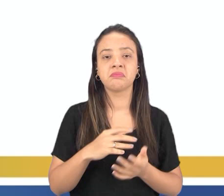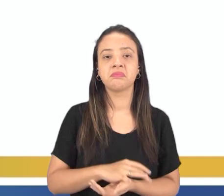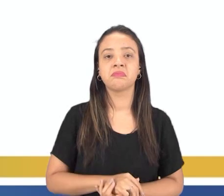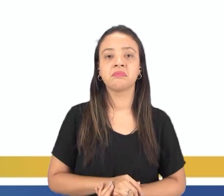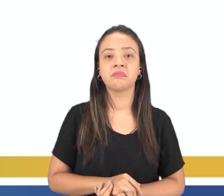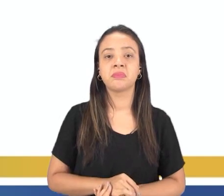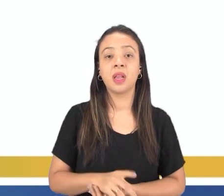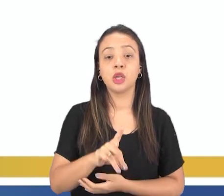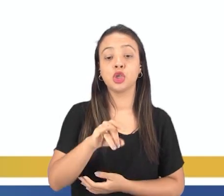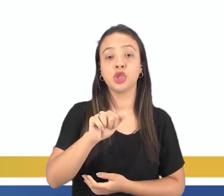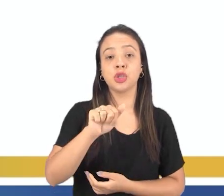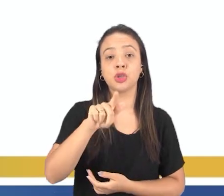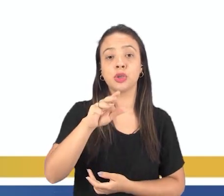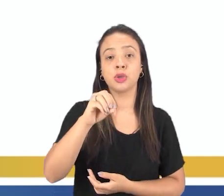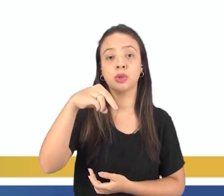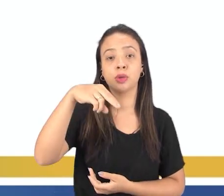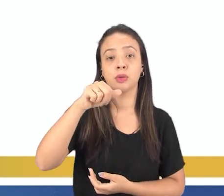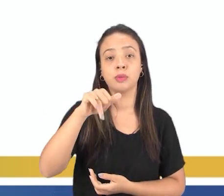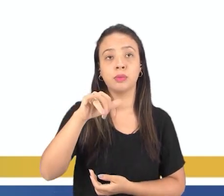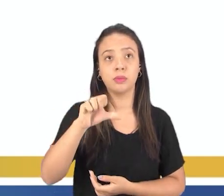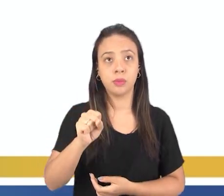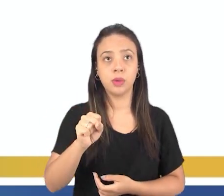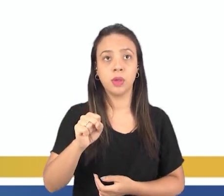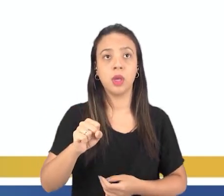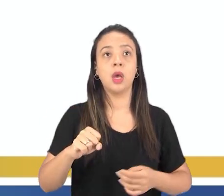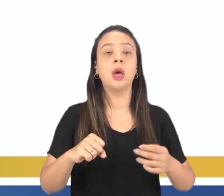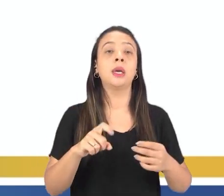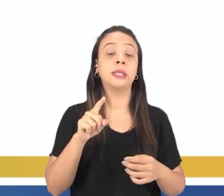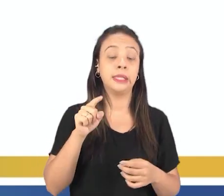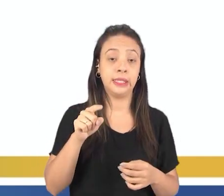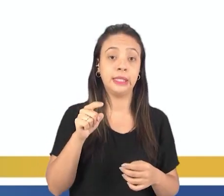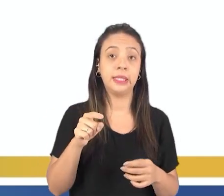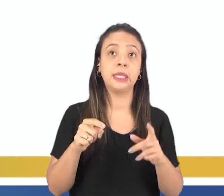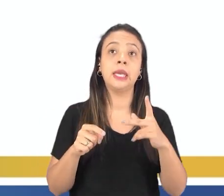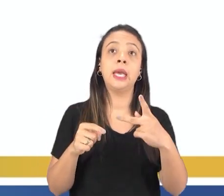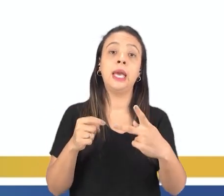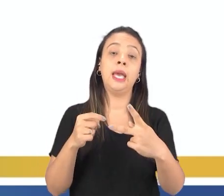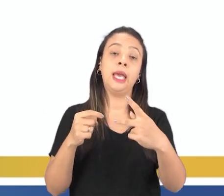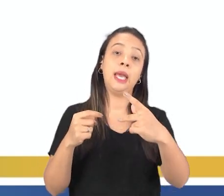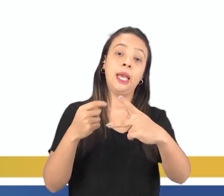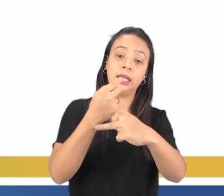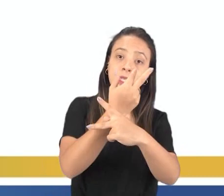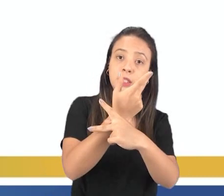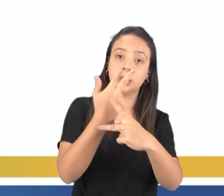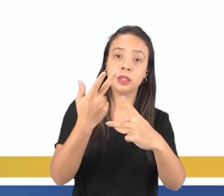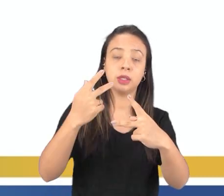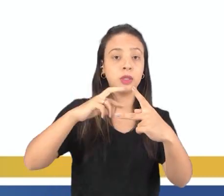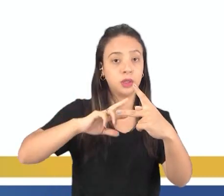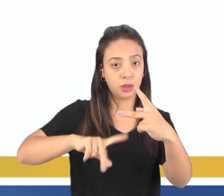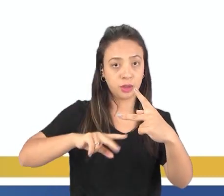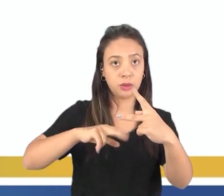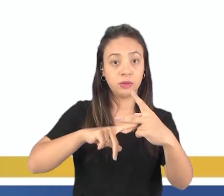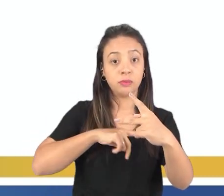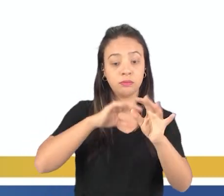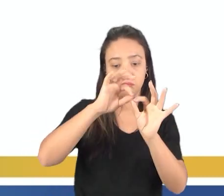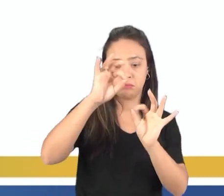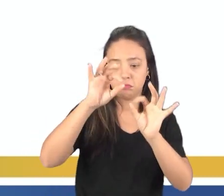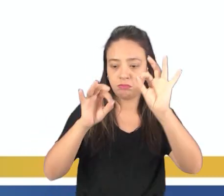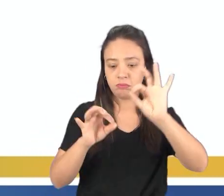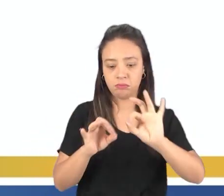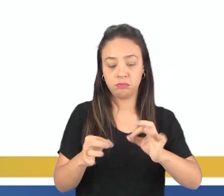as diagonais do e isósceles são congruentes ou seja tem o mesmo tamanho